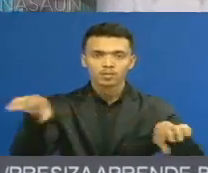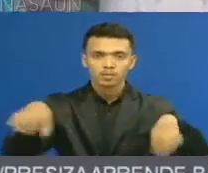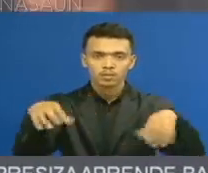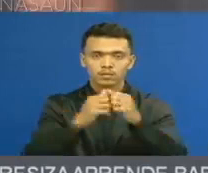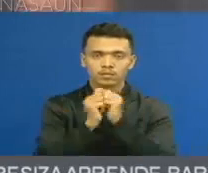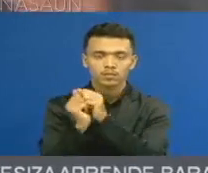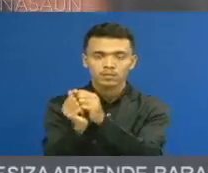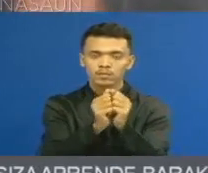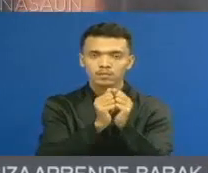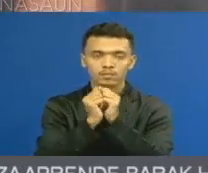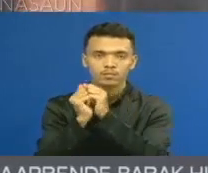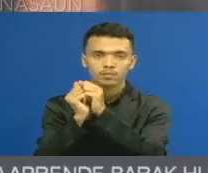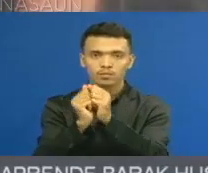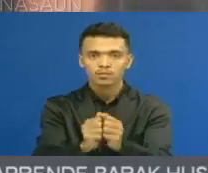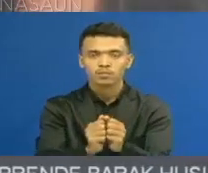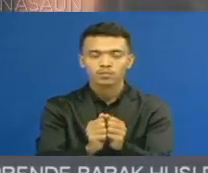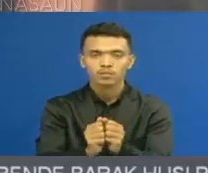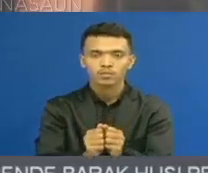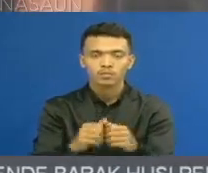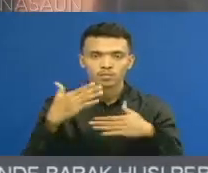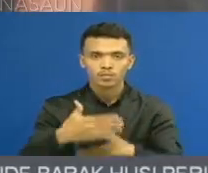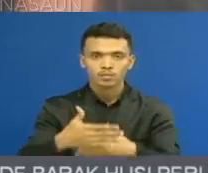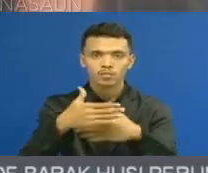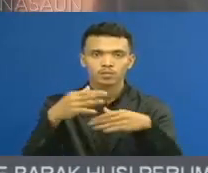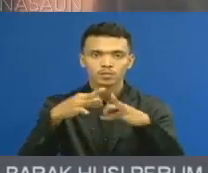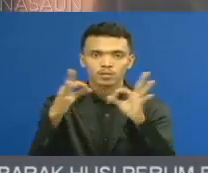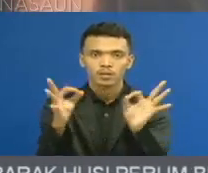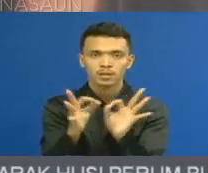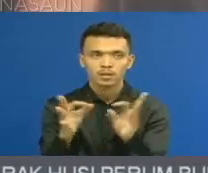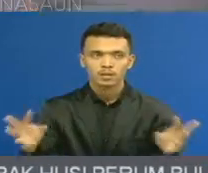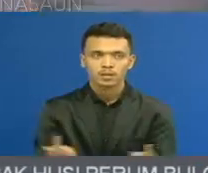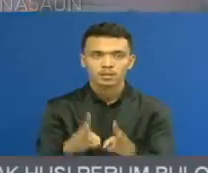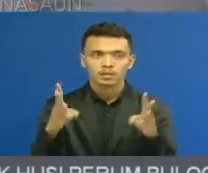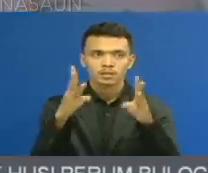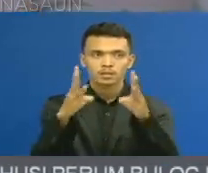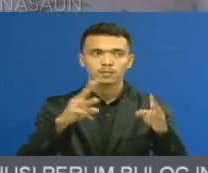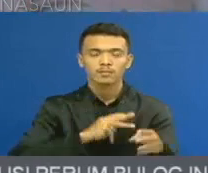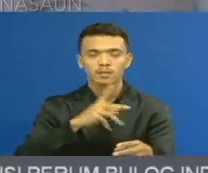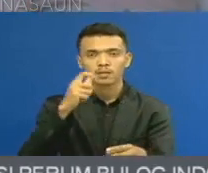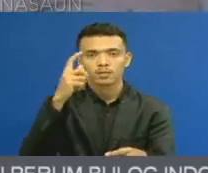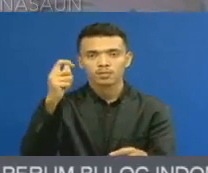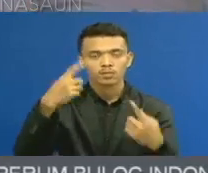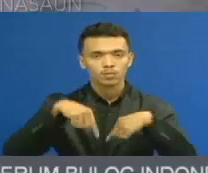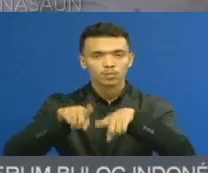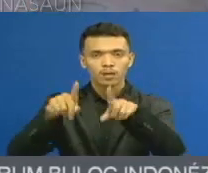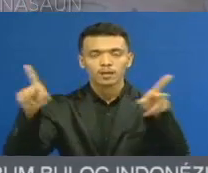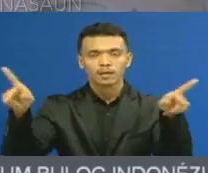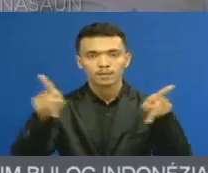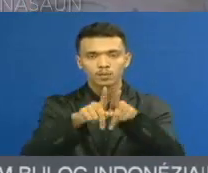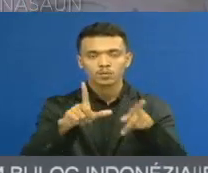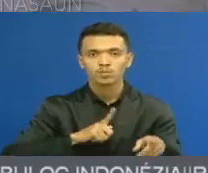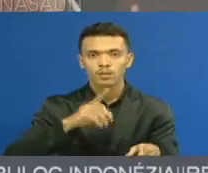ho parte relevante sira. Ho de garantia bo processo reabilitação estrada direção Manatuto Vila, ba posto